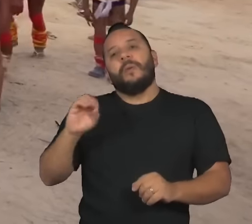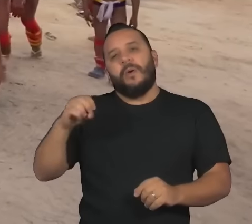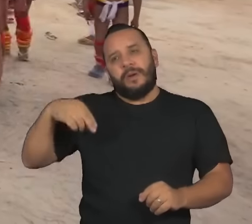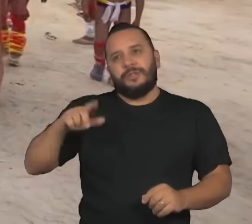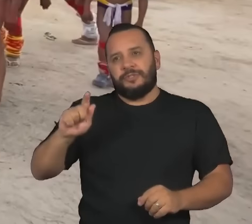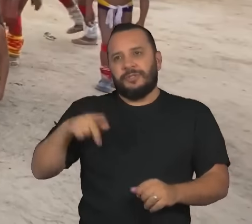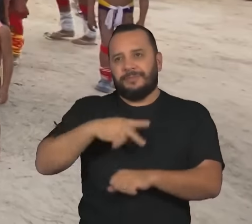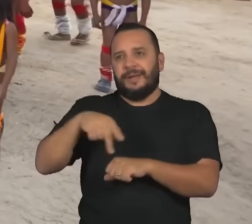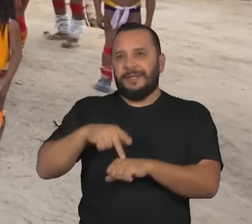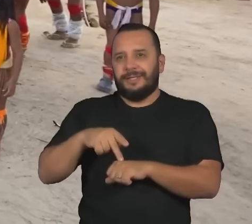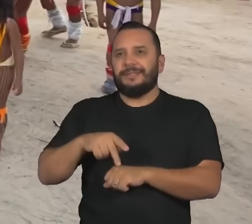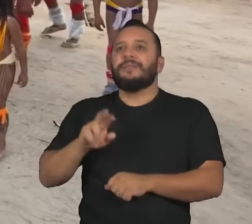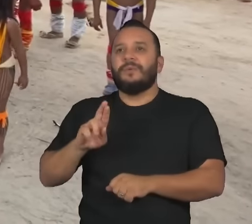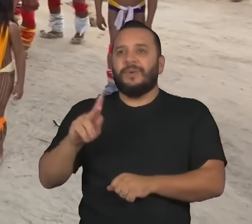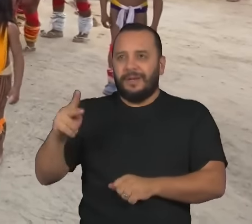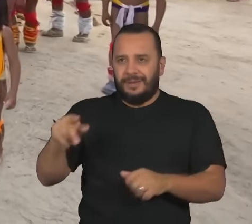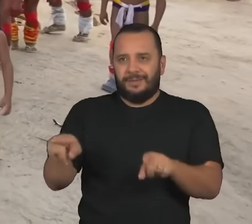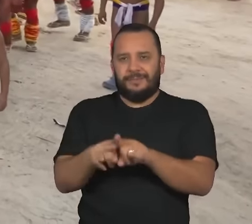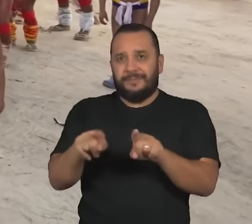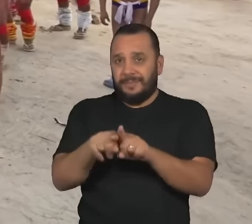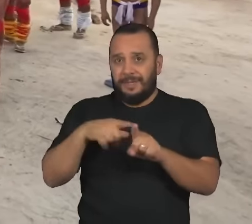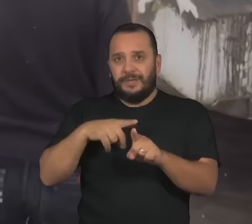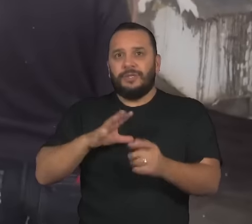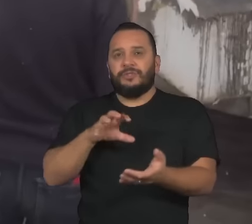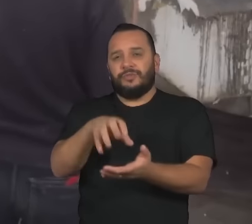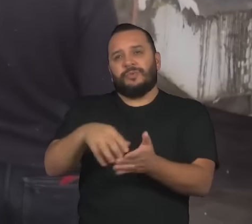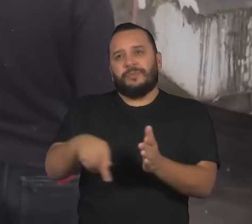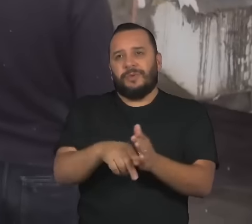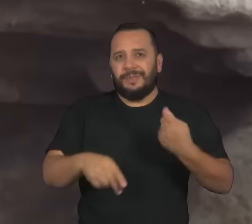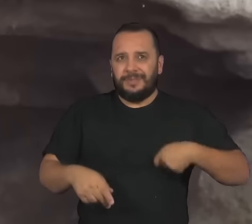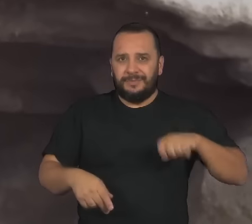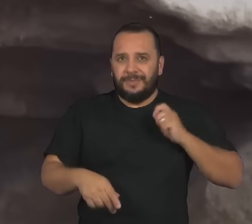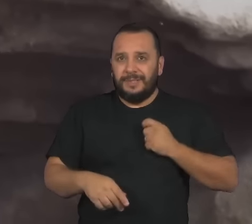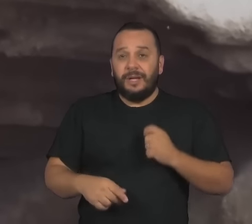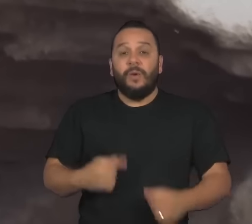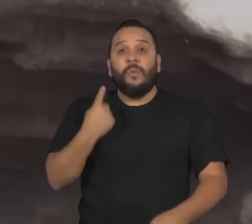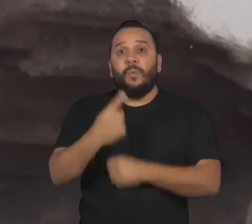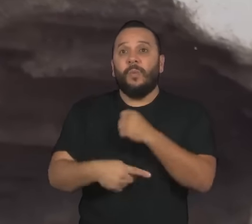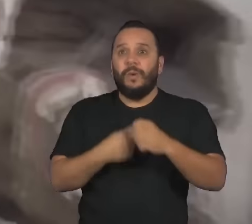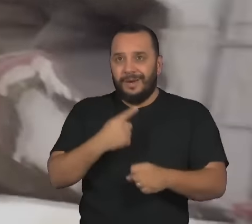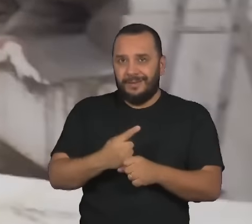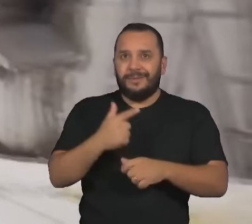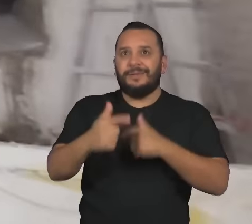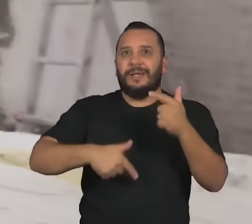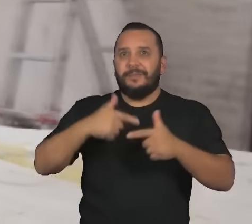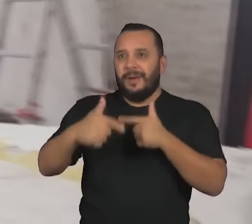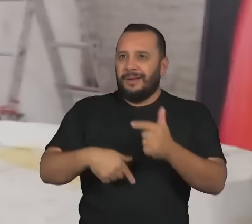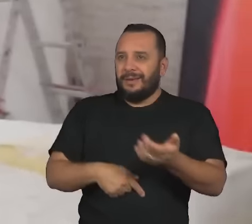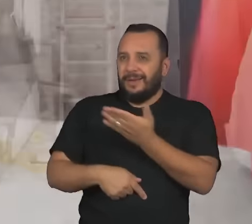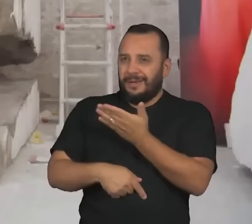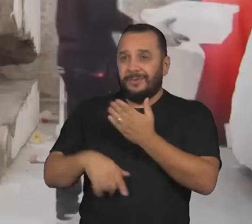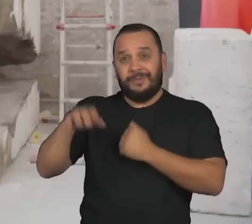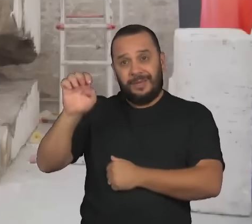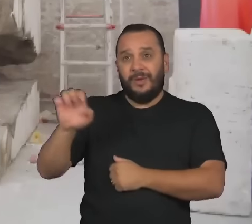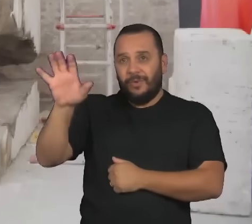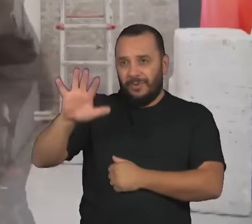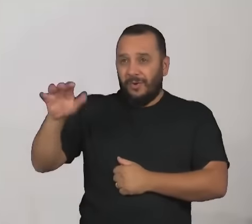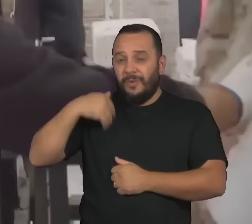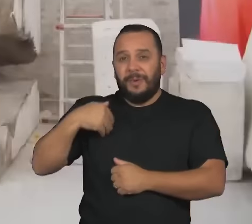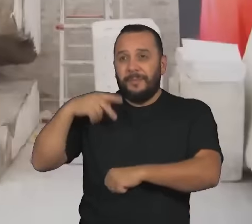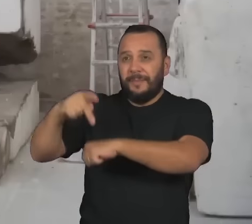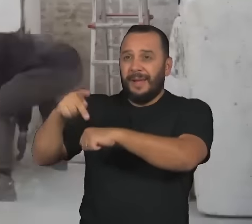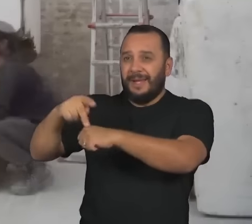ao Instituto Facto Foundation, da Espanha. Por mais de um ano, trabalharam para construir na Europa uma réplica